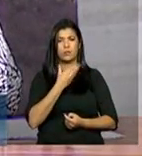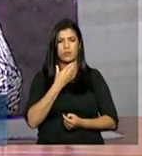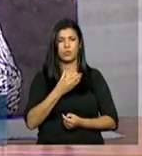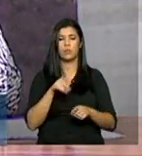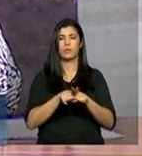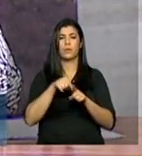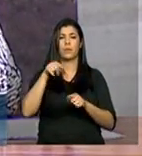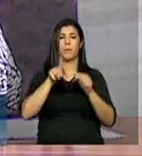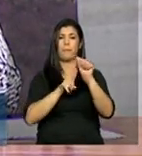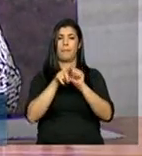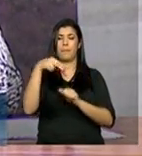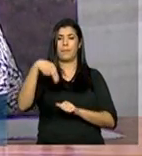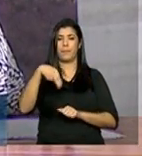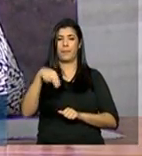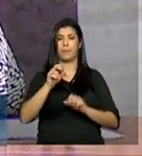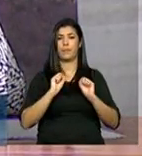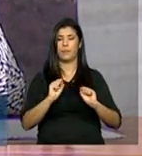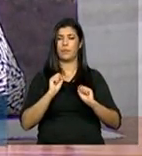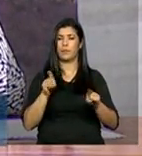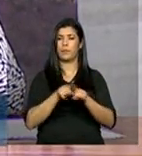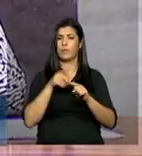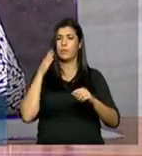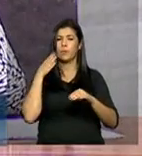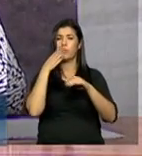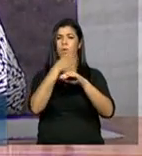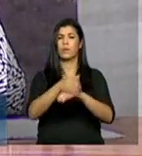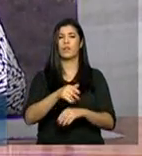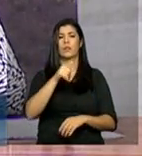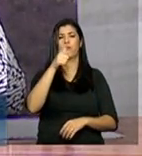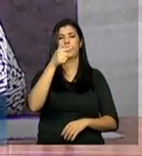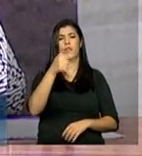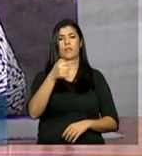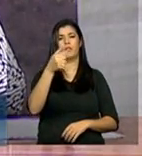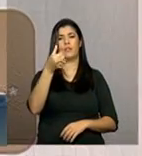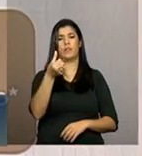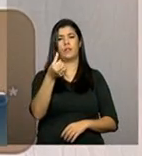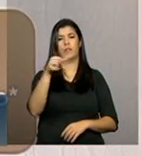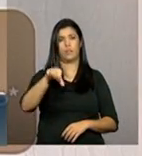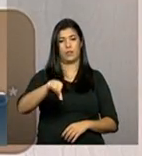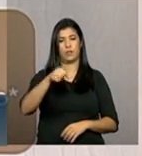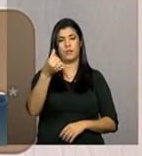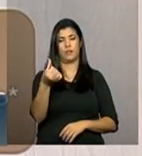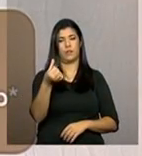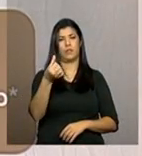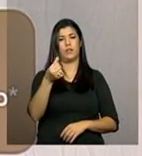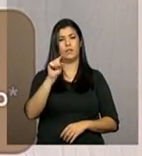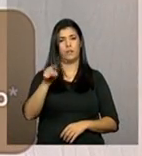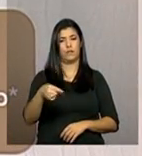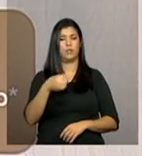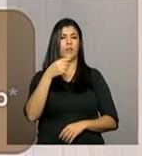o final desse mês, nós devemos alcançar 796,4 bilhões, alcançando, então,